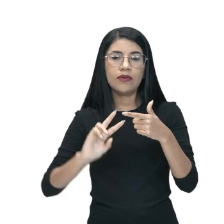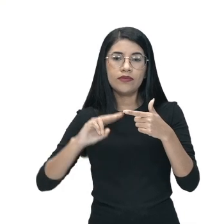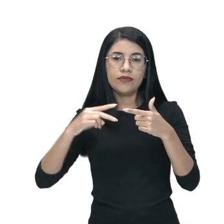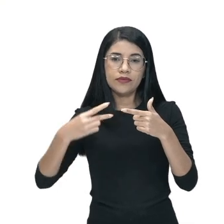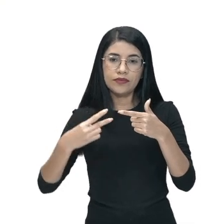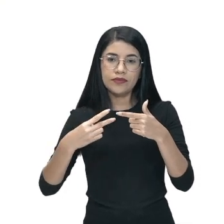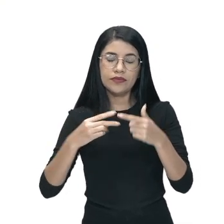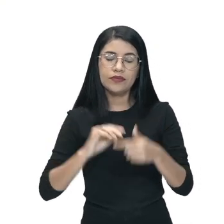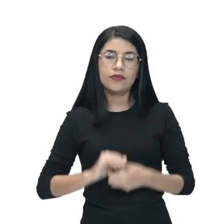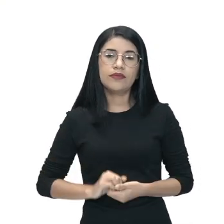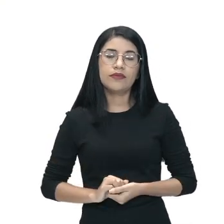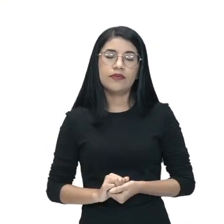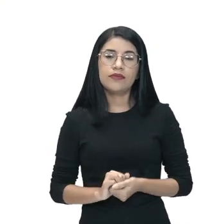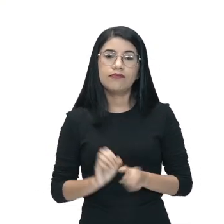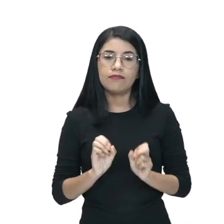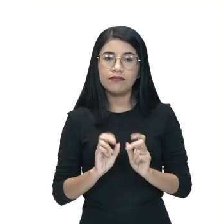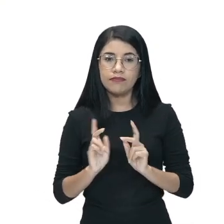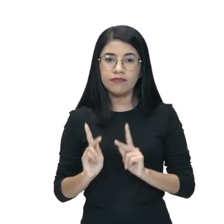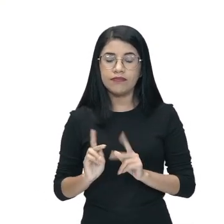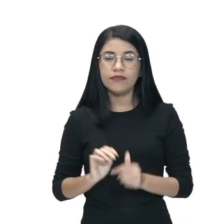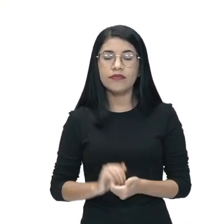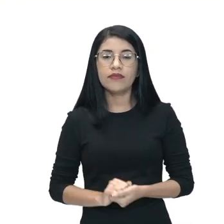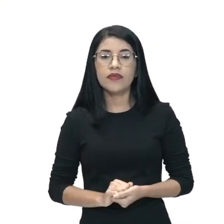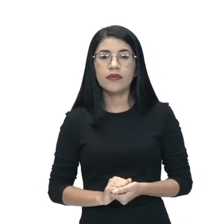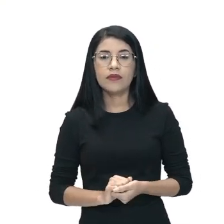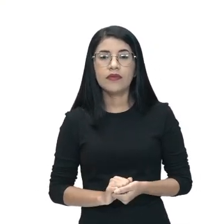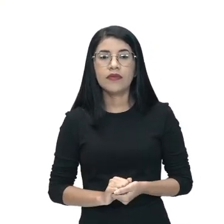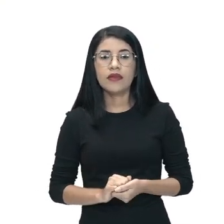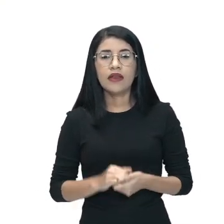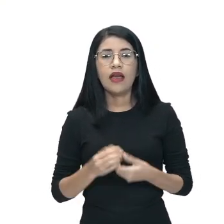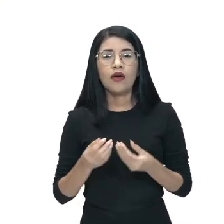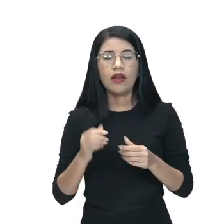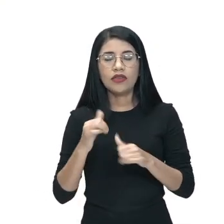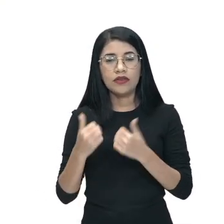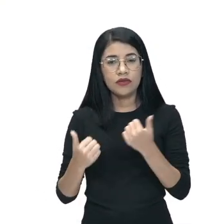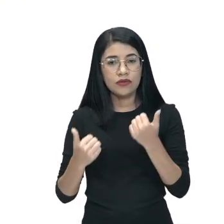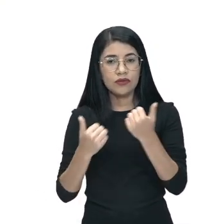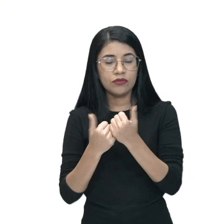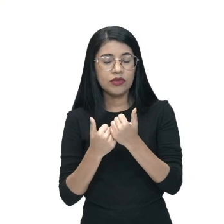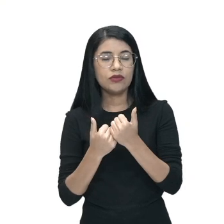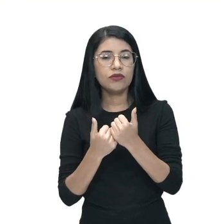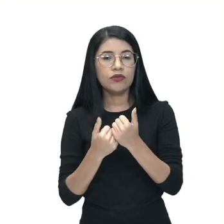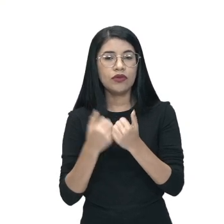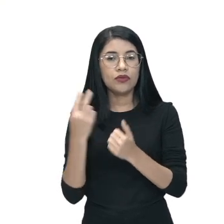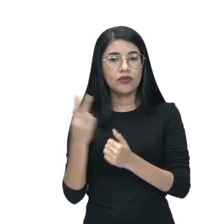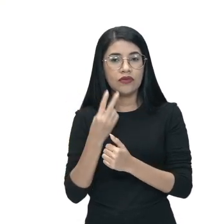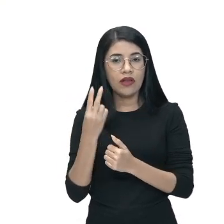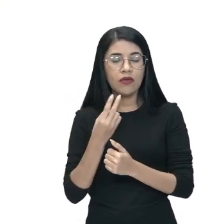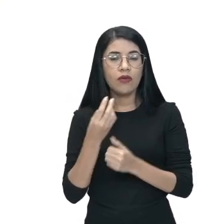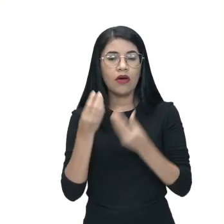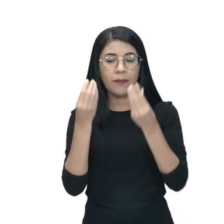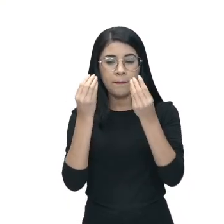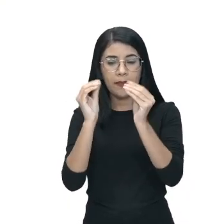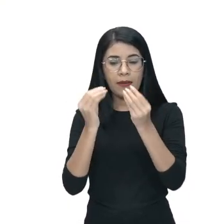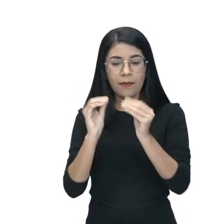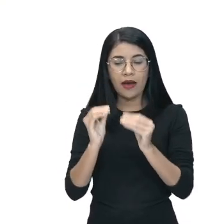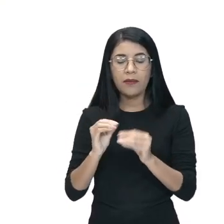quadrado. É isso aí. E a gente vai pegar, então, esses valores que estão aqui, colocar na fórmula e fazer a